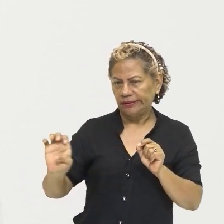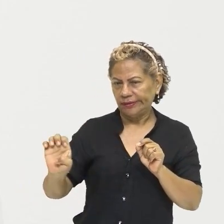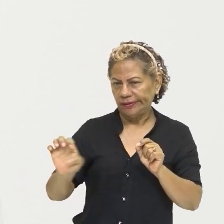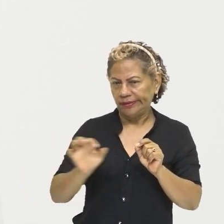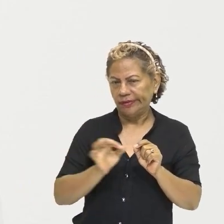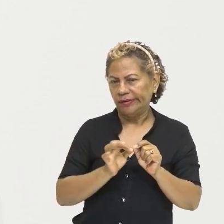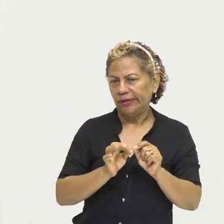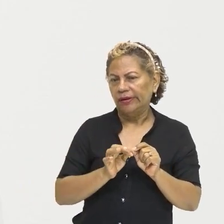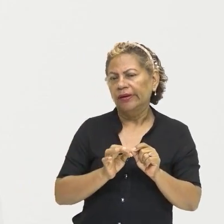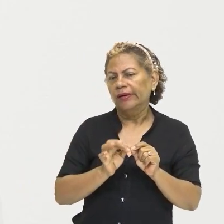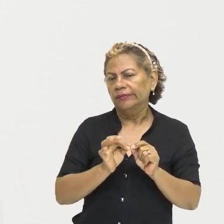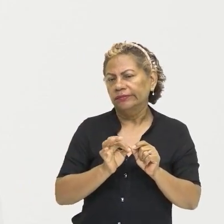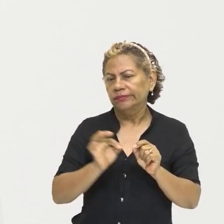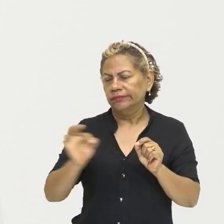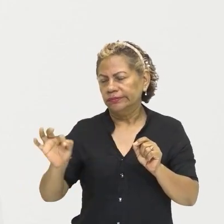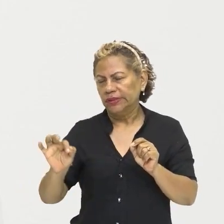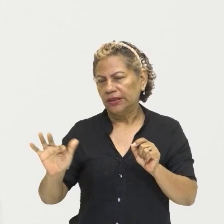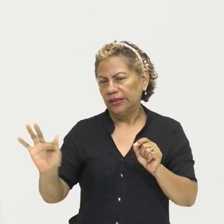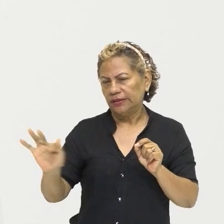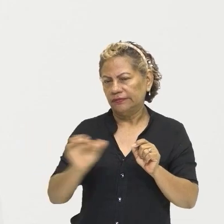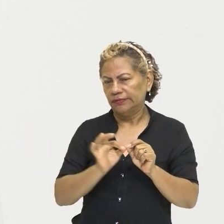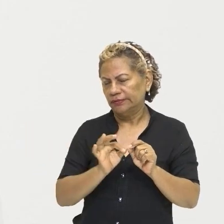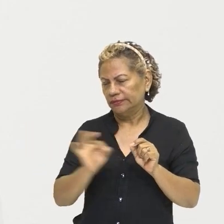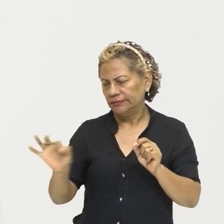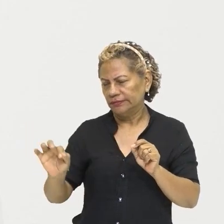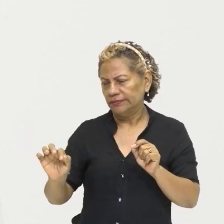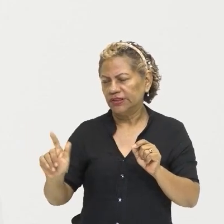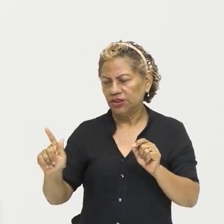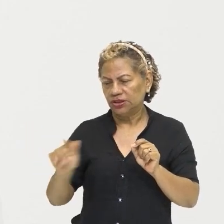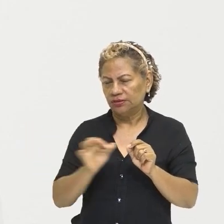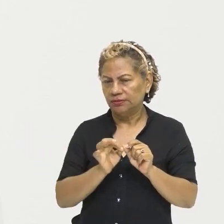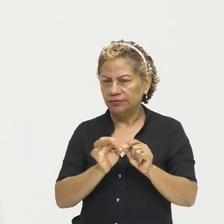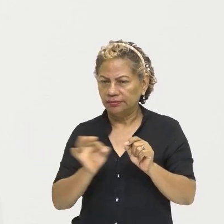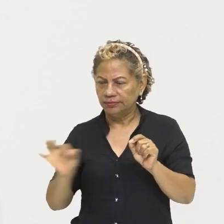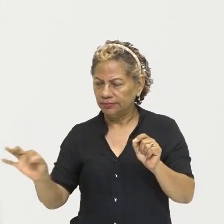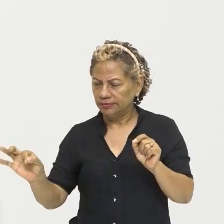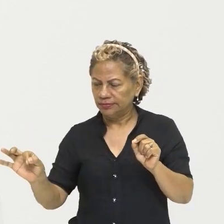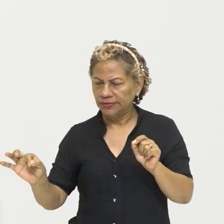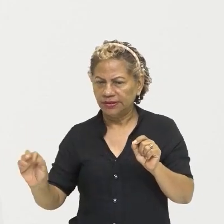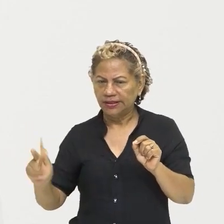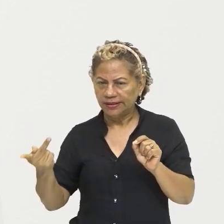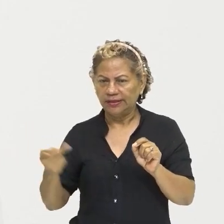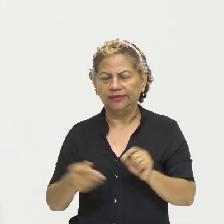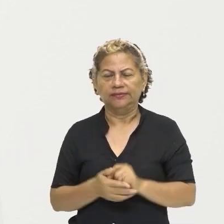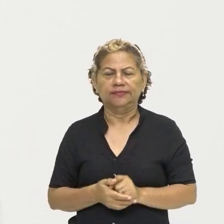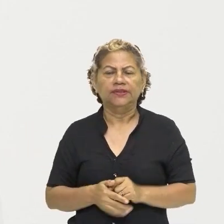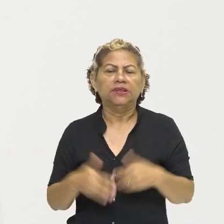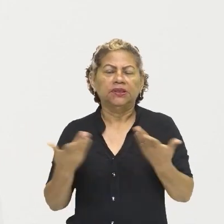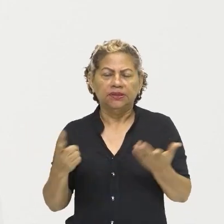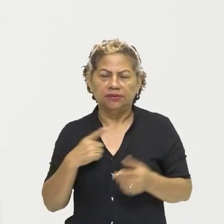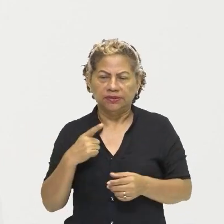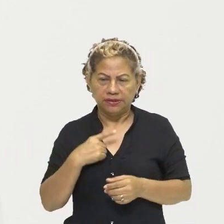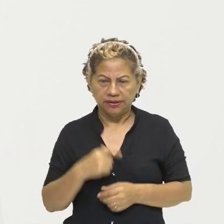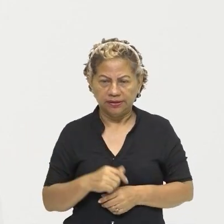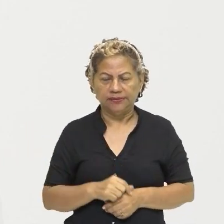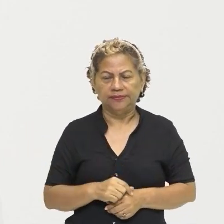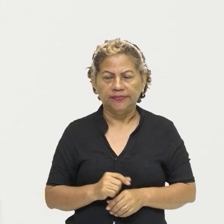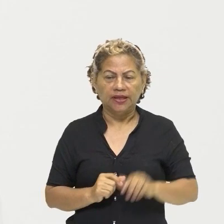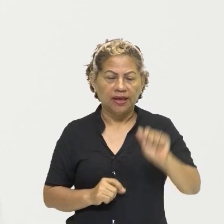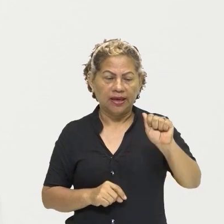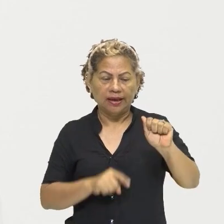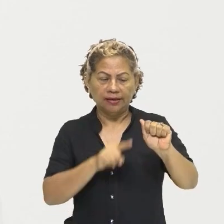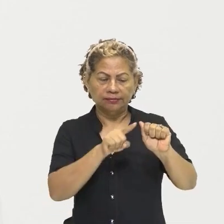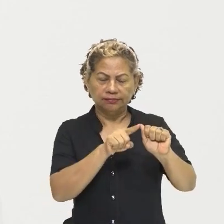A para B e de B para C, ele gasta o mesmo tempo. O mesmo tempo ele vai gastar